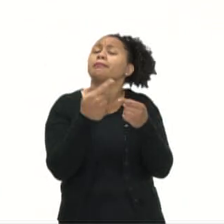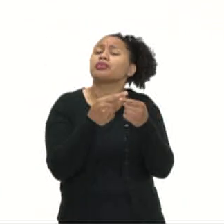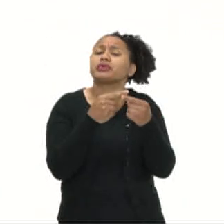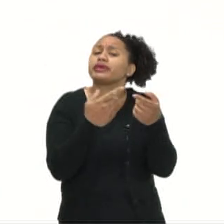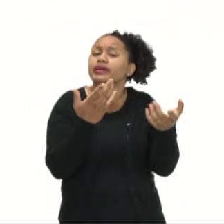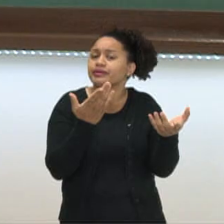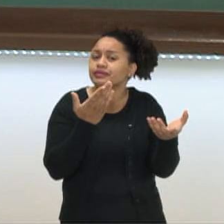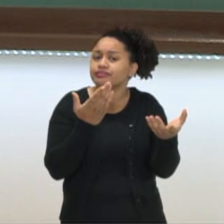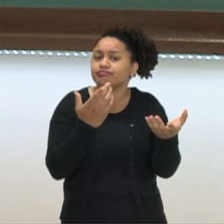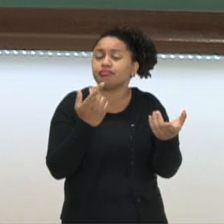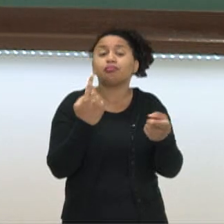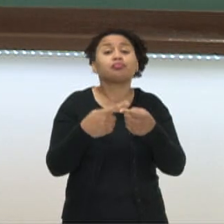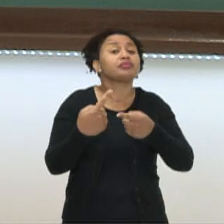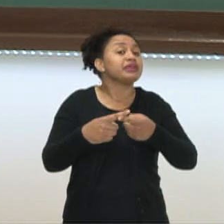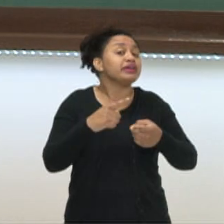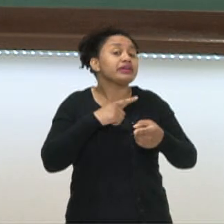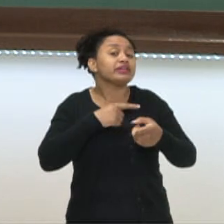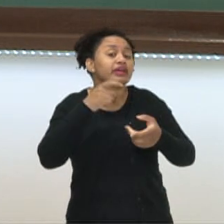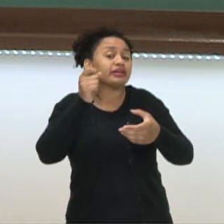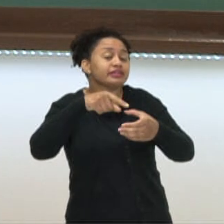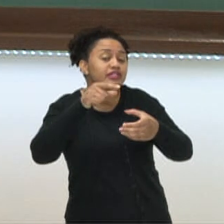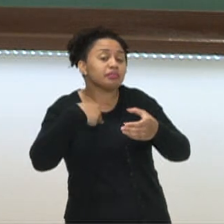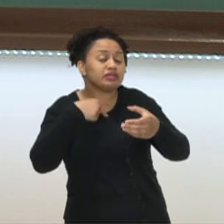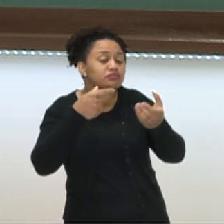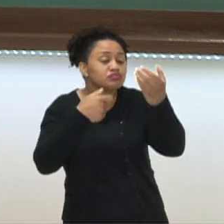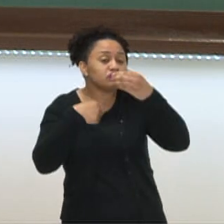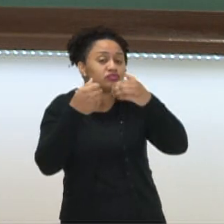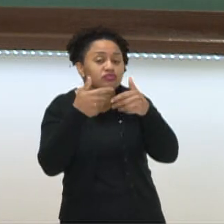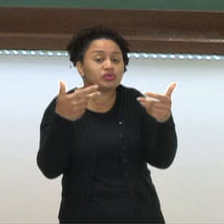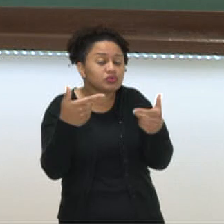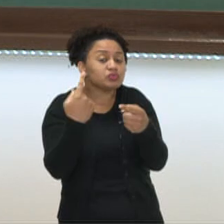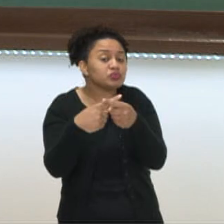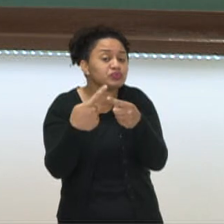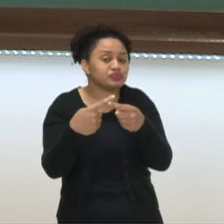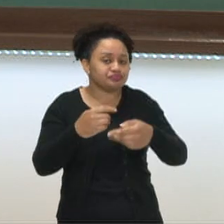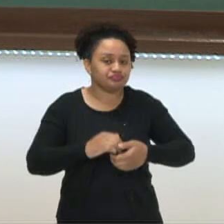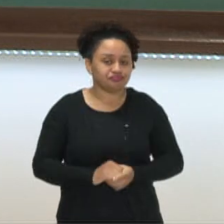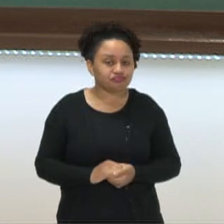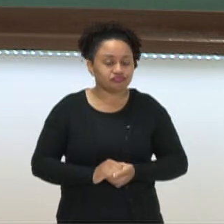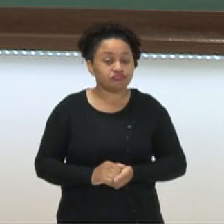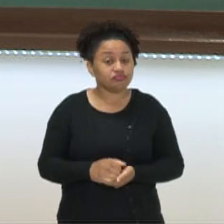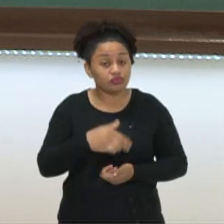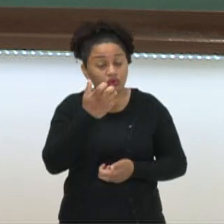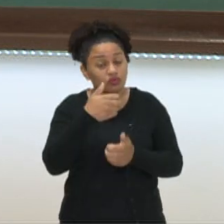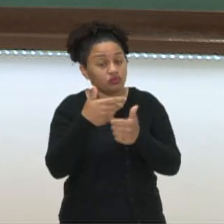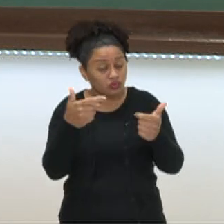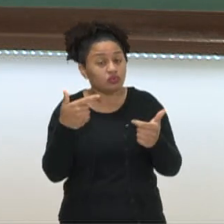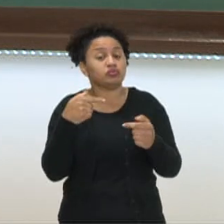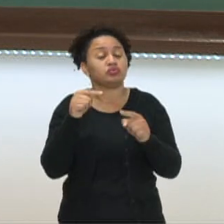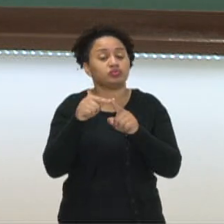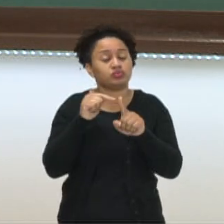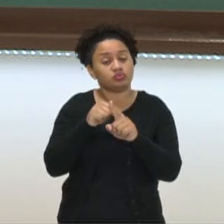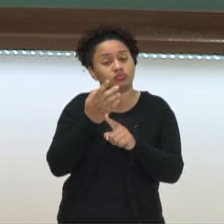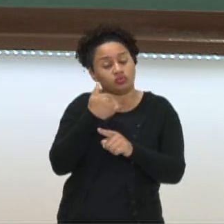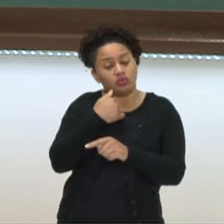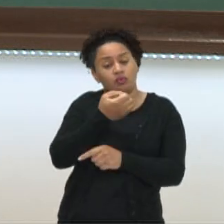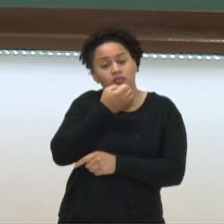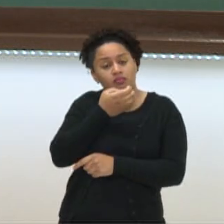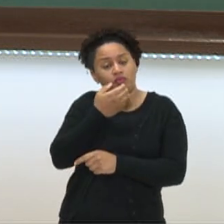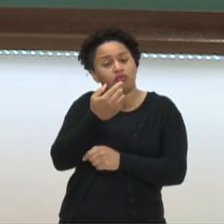dela? Já parou para pensar por que essa semente aqui dentro? O fruto, além de ser um alimento muito